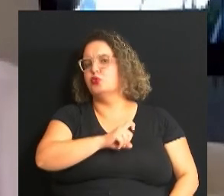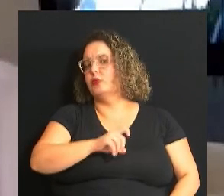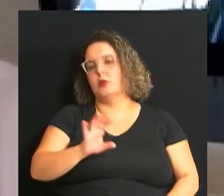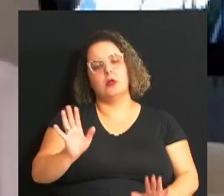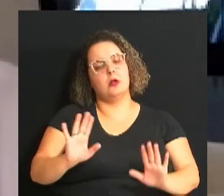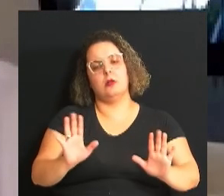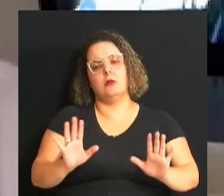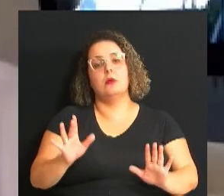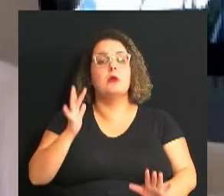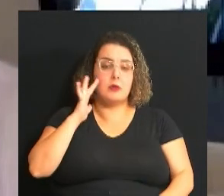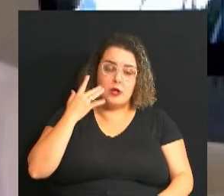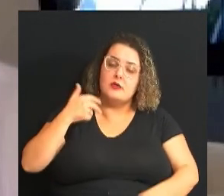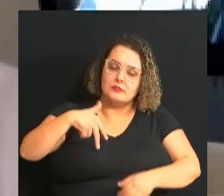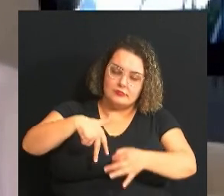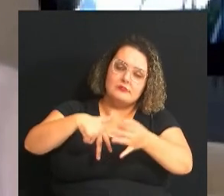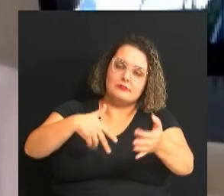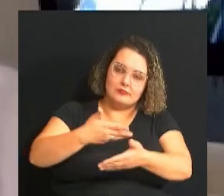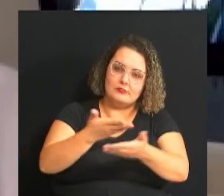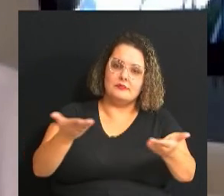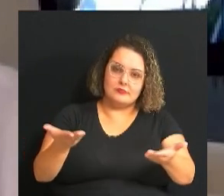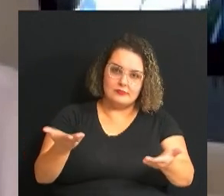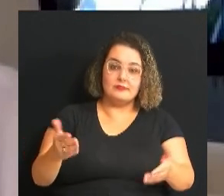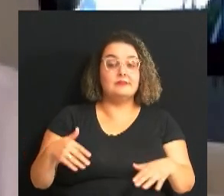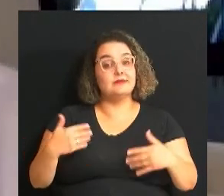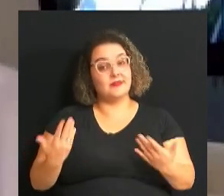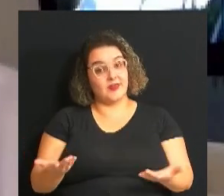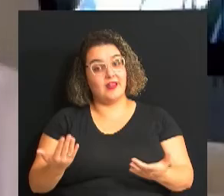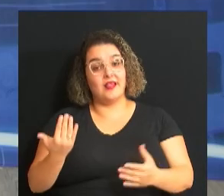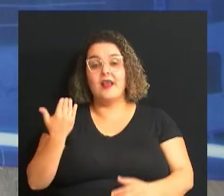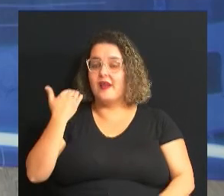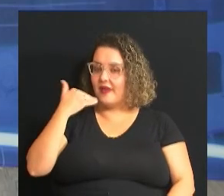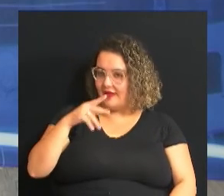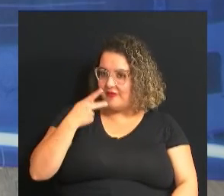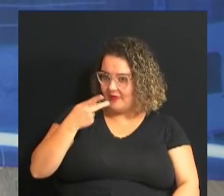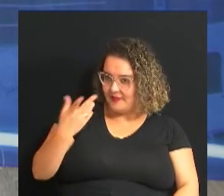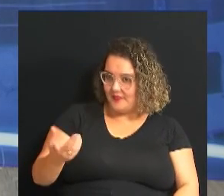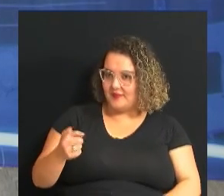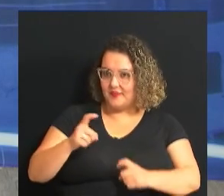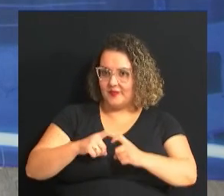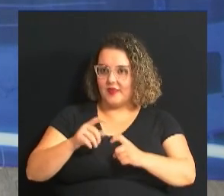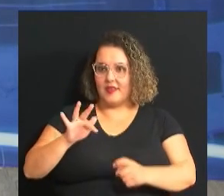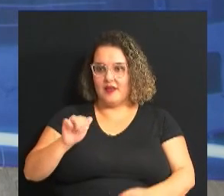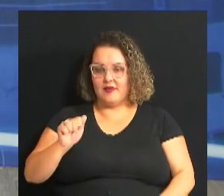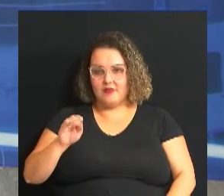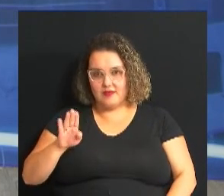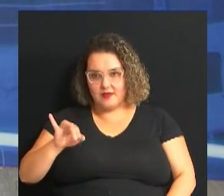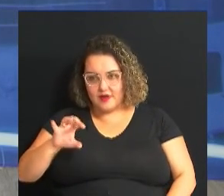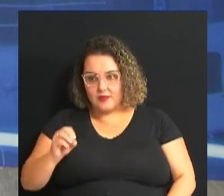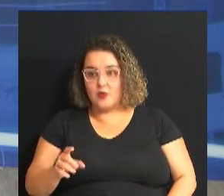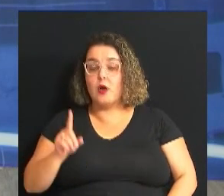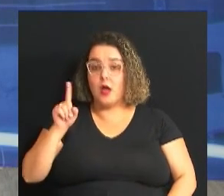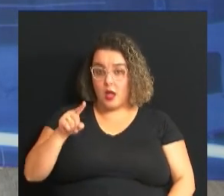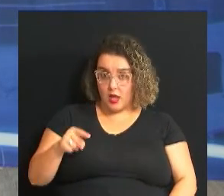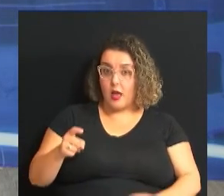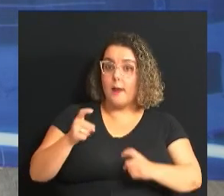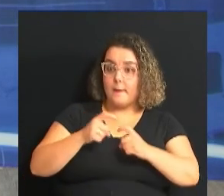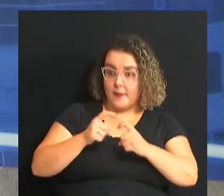essa a mensagem que eu queria dar para vocês. Tá aí então um recado do Dr. Fábio Guilherme Campos, ele que é